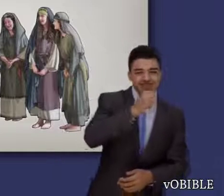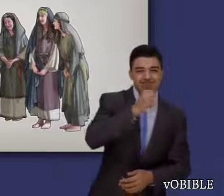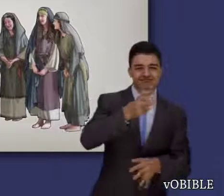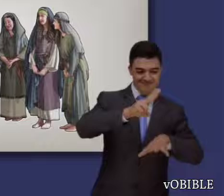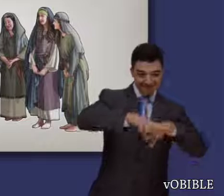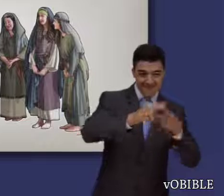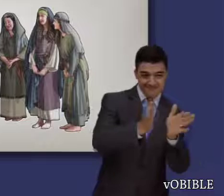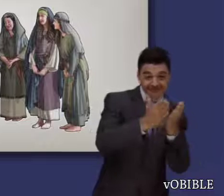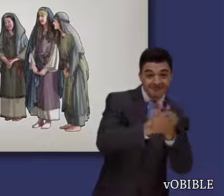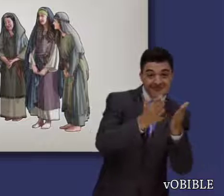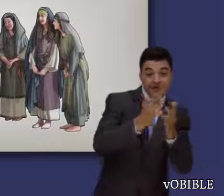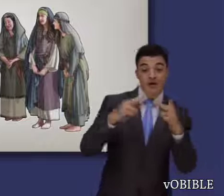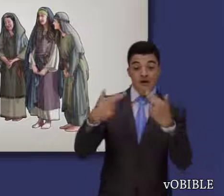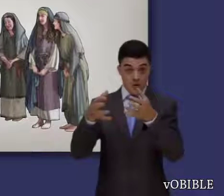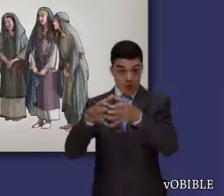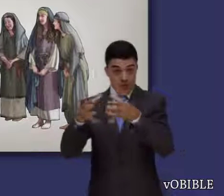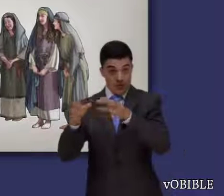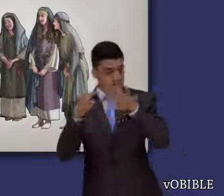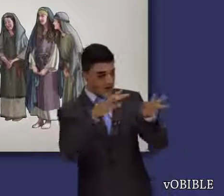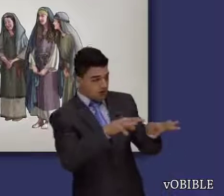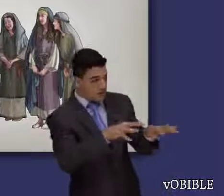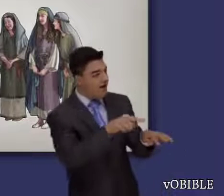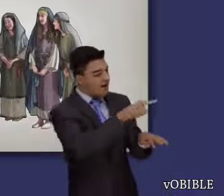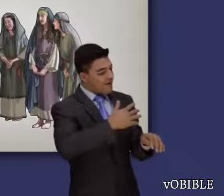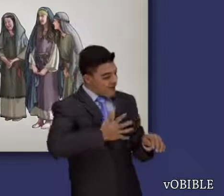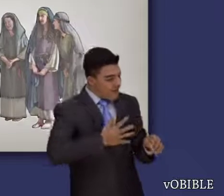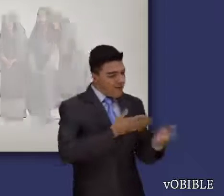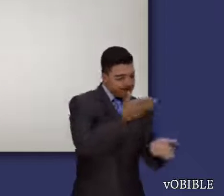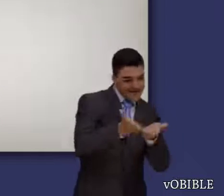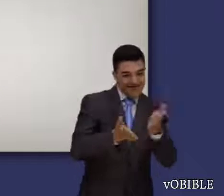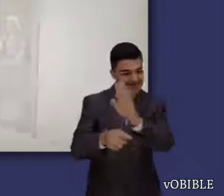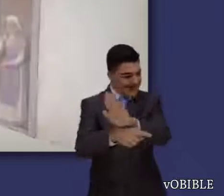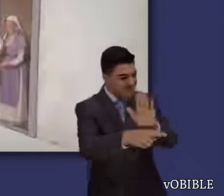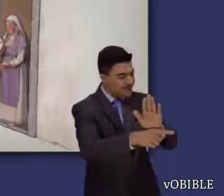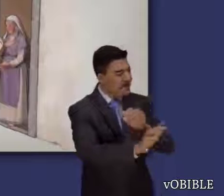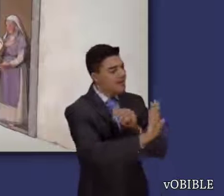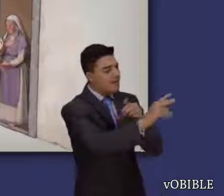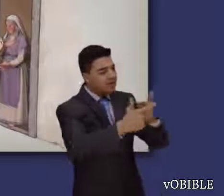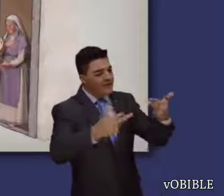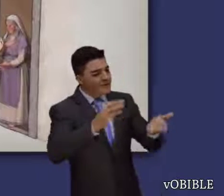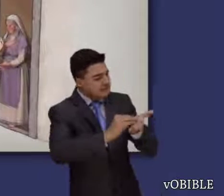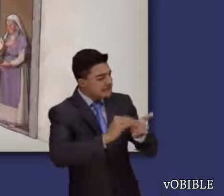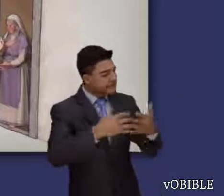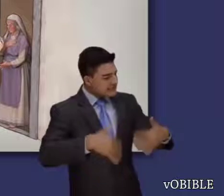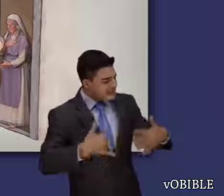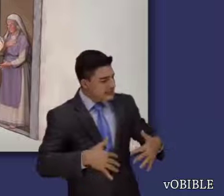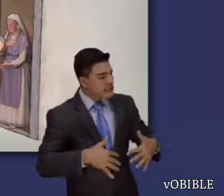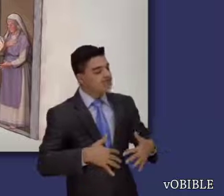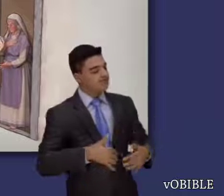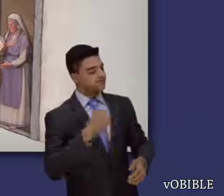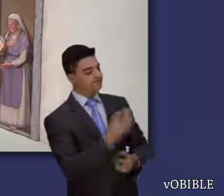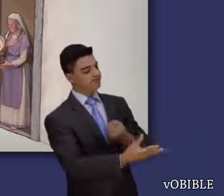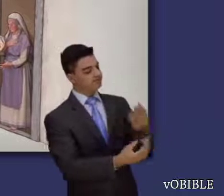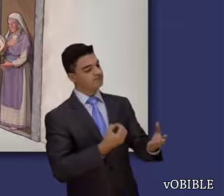irmãs. Ele explica para Timóteo que, quando for necessário, as congregações devem dar ajuda material para as viúvas idosas